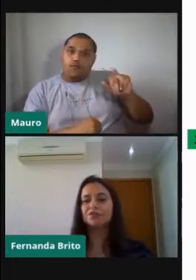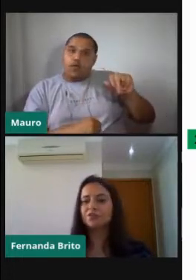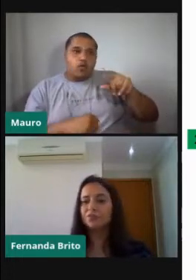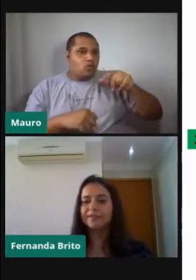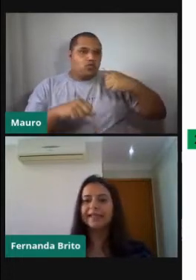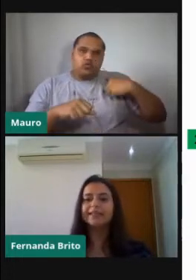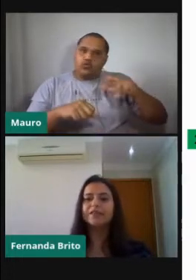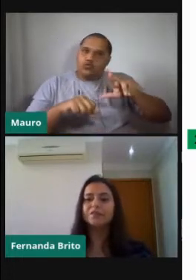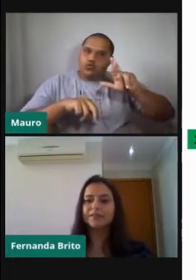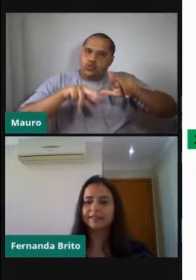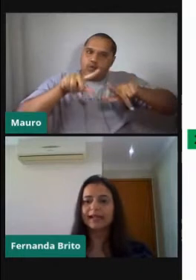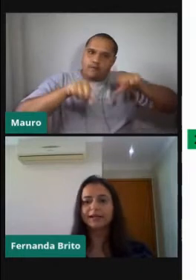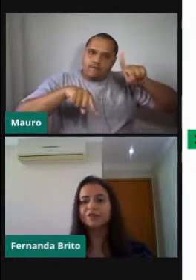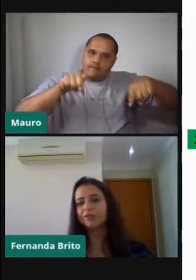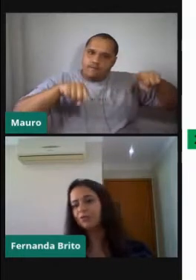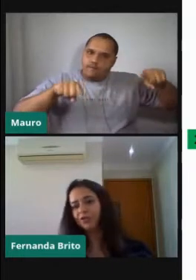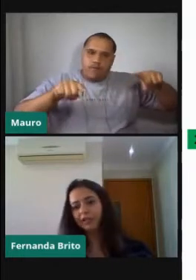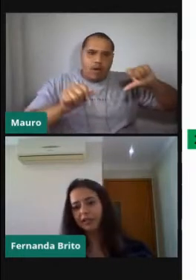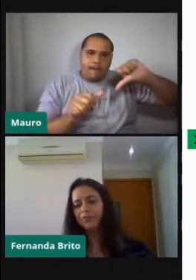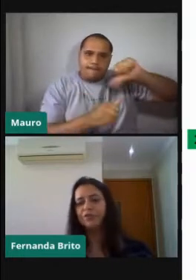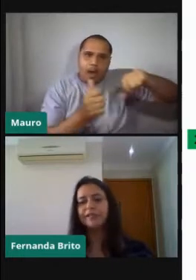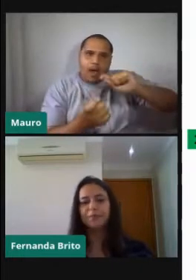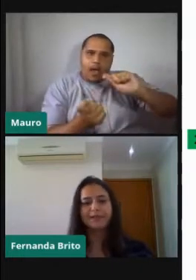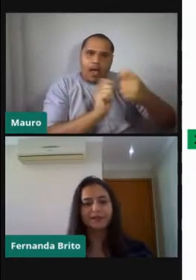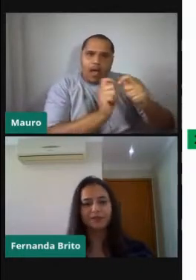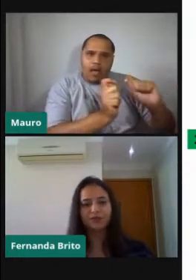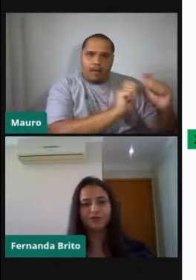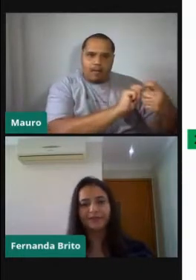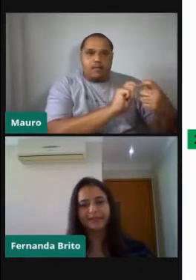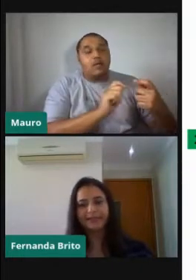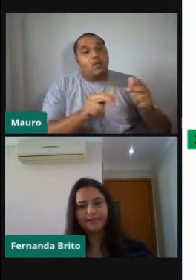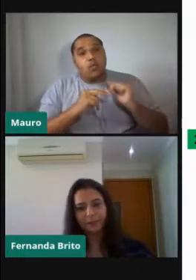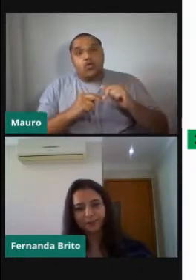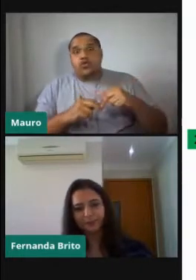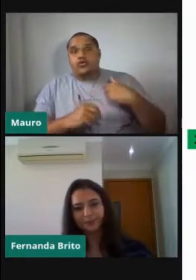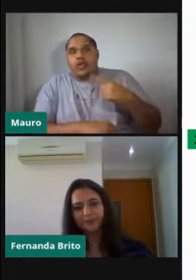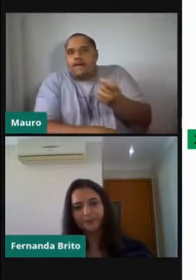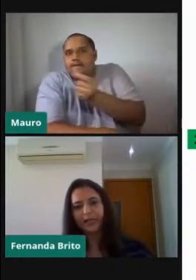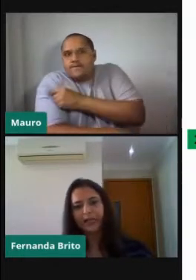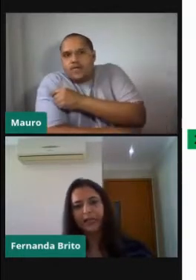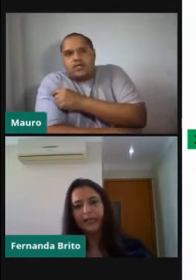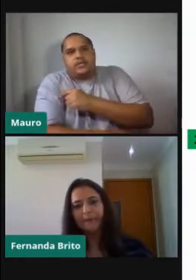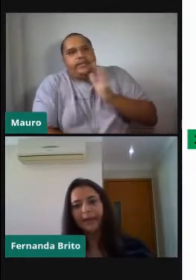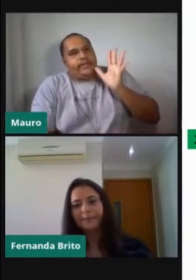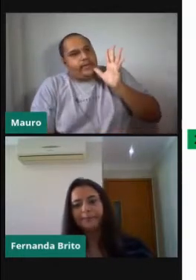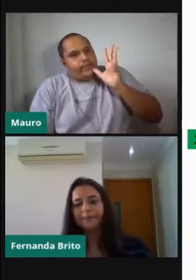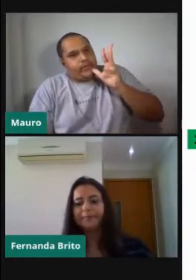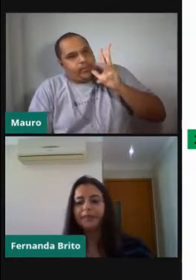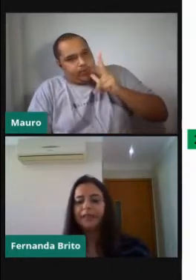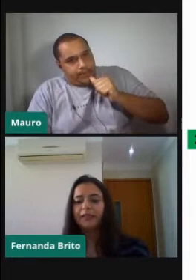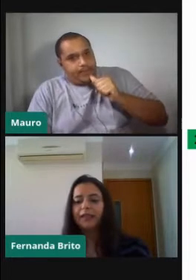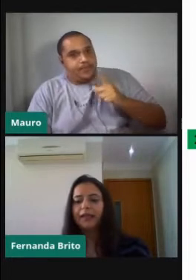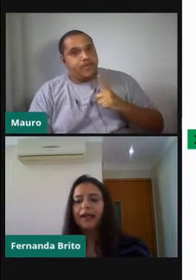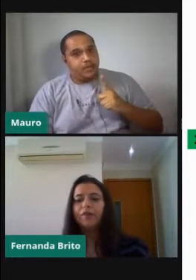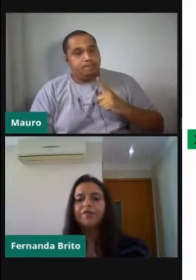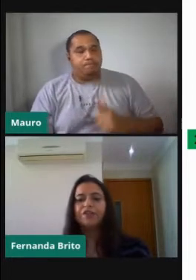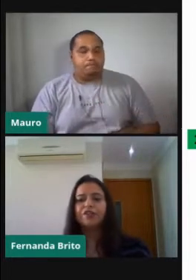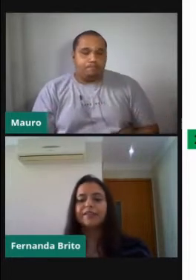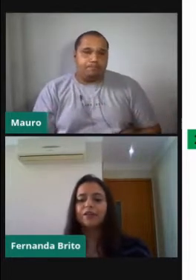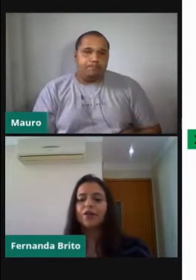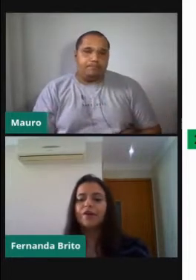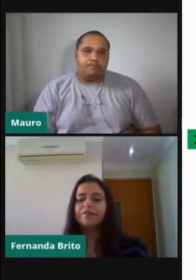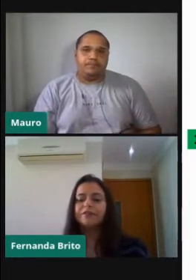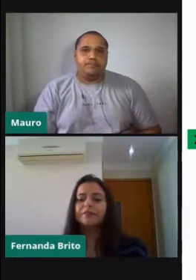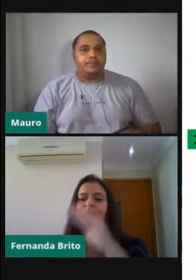uma vez que a gente não consegue ter a velocidade que gostaríamos nesse processo de vacinação. Bem, a